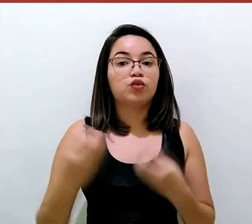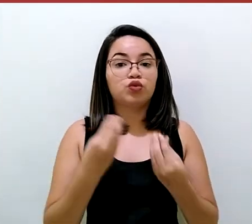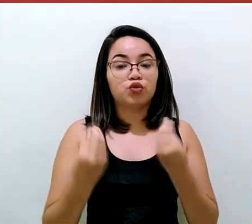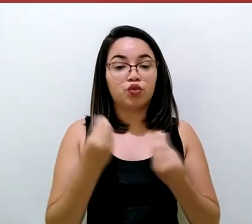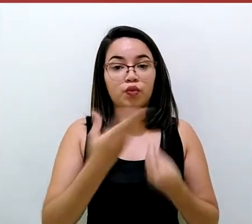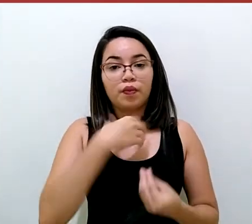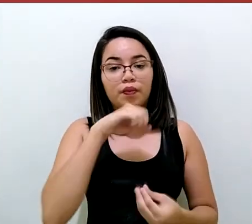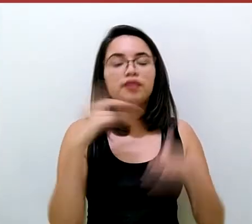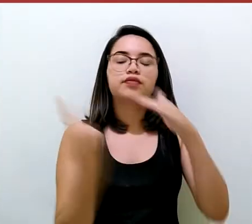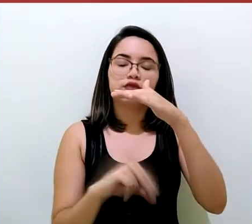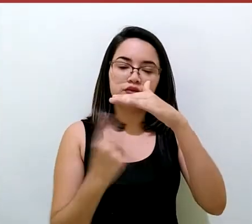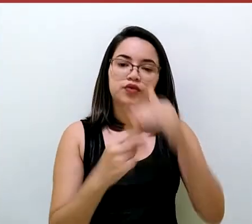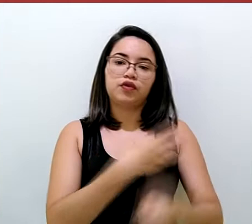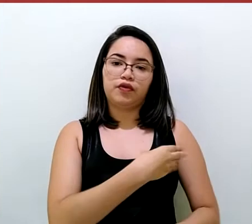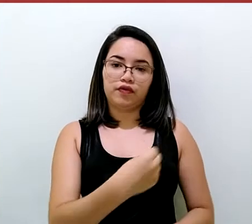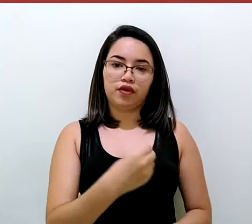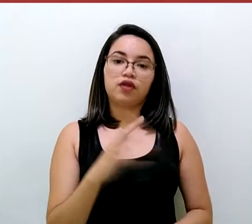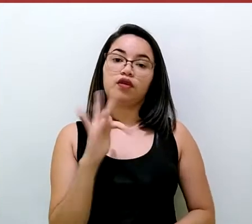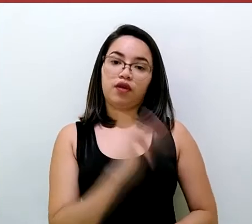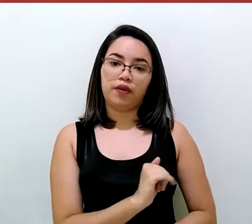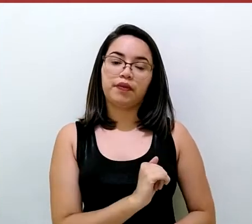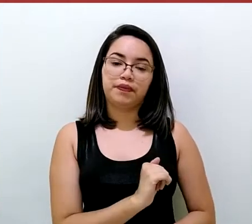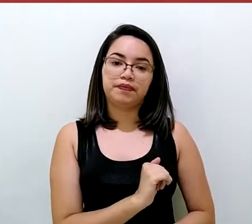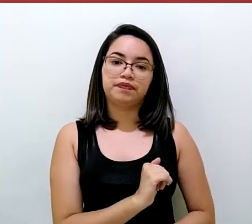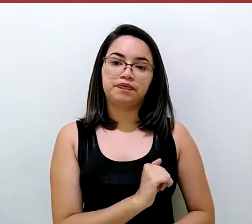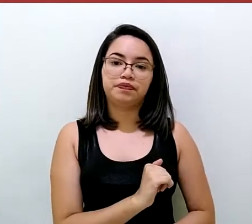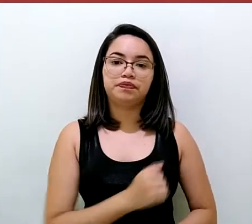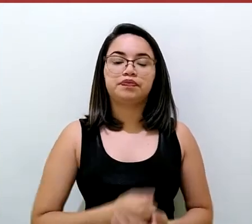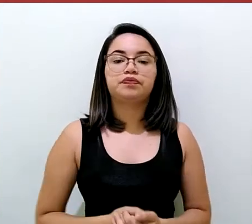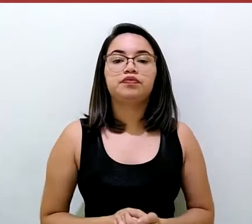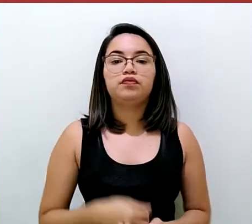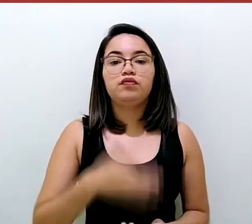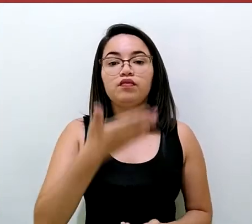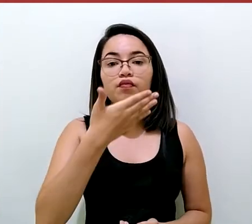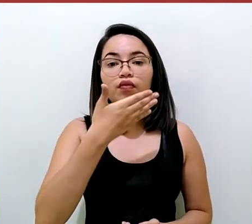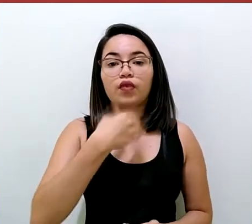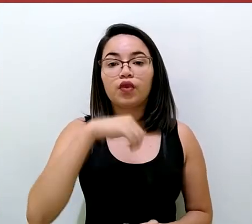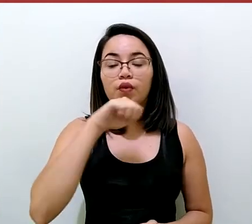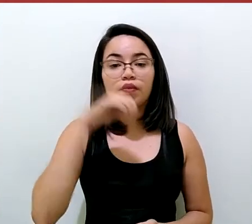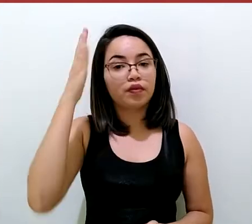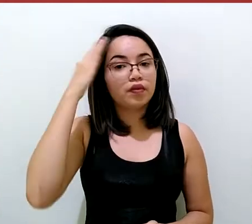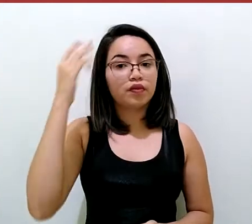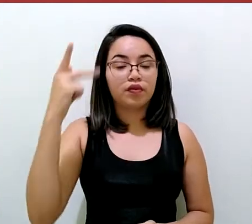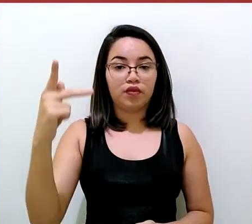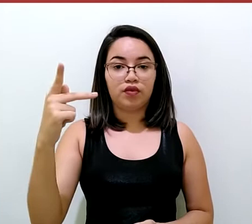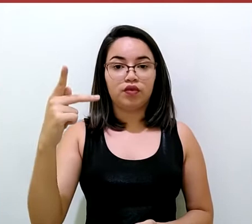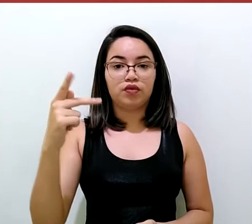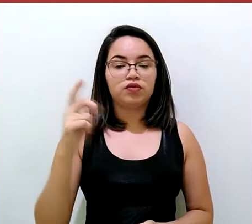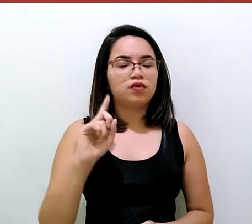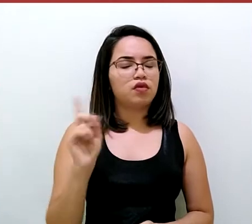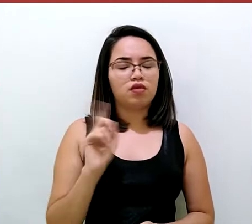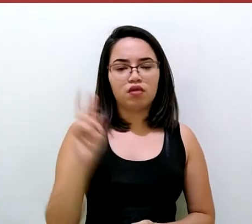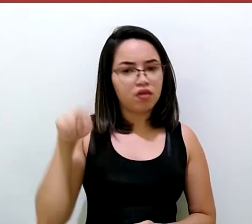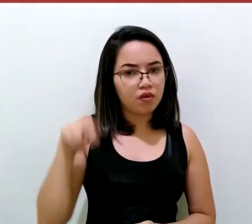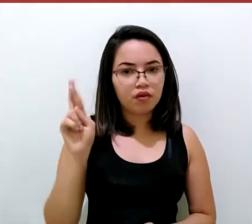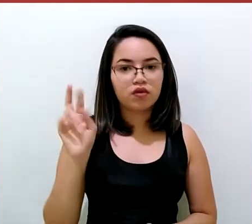pai, disciplina o filho a quem ele ama. O pai, em Provérbios,